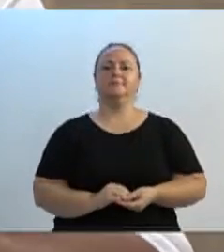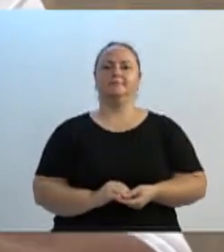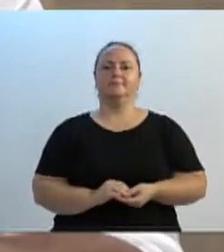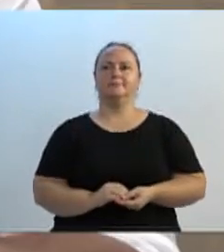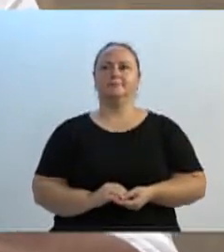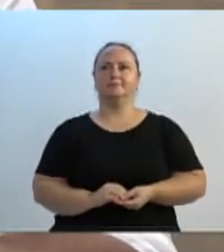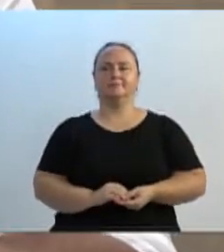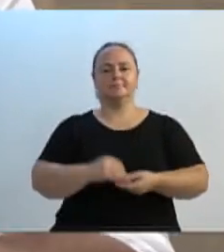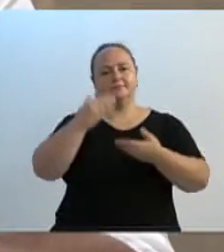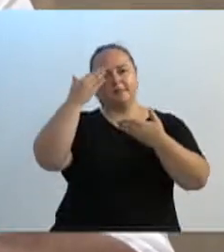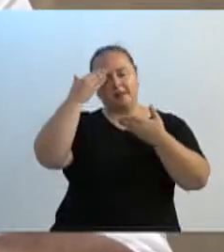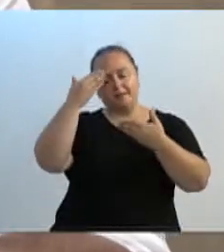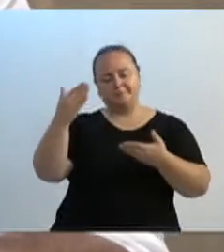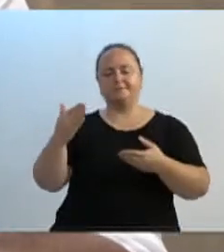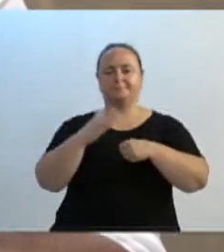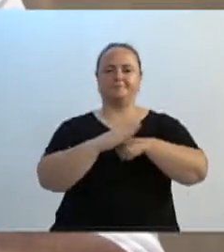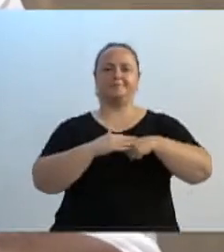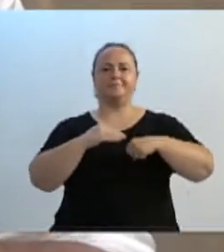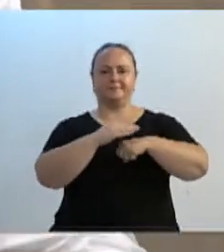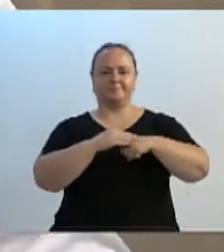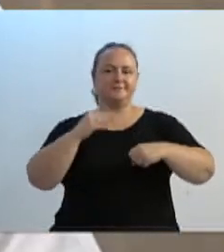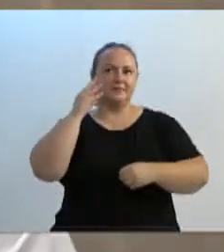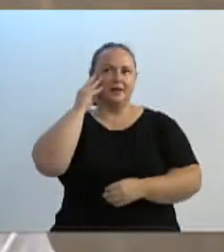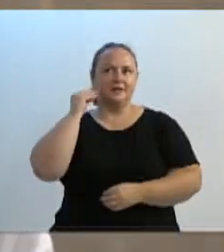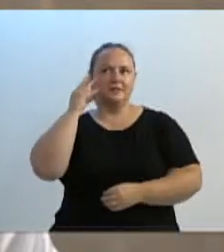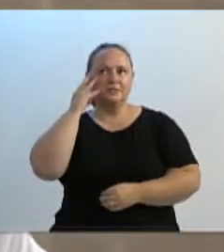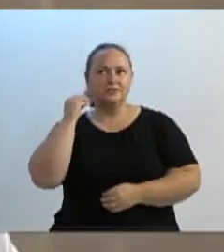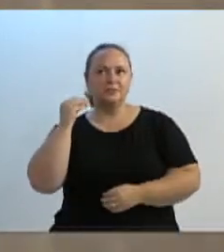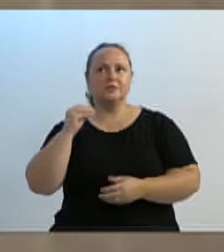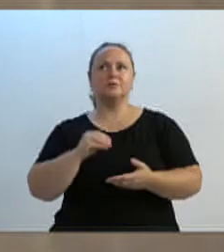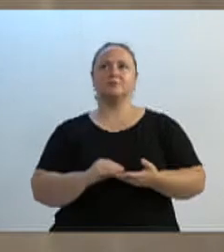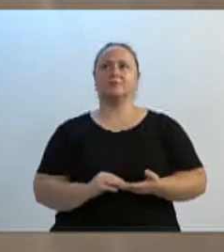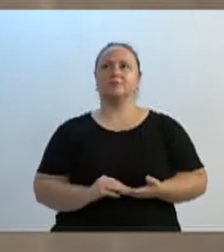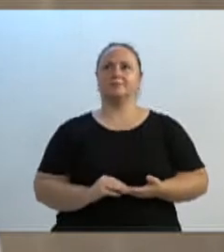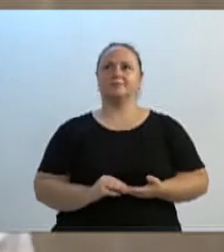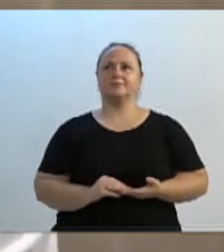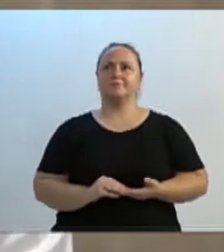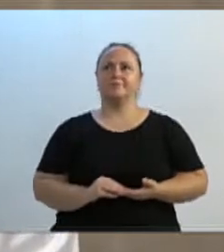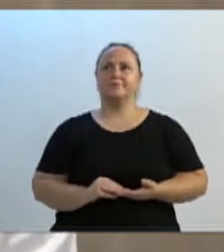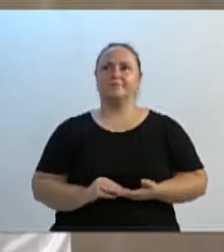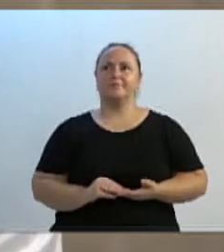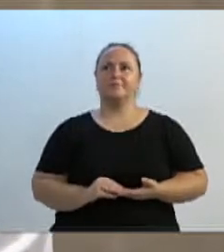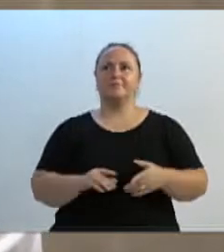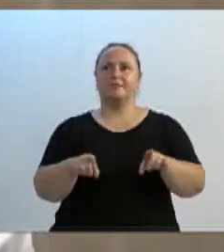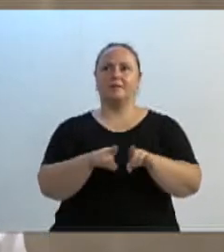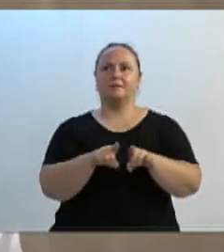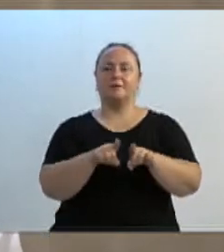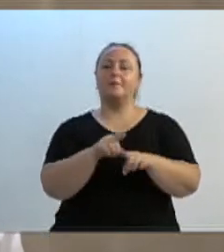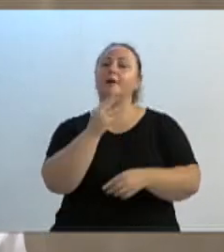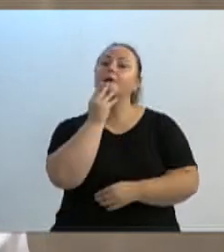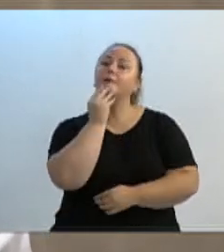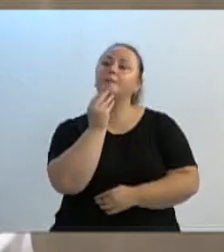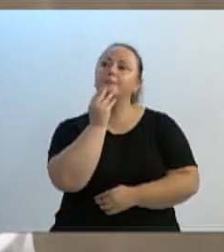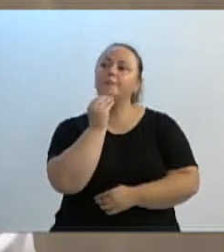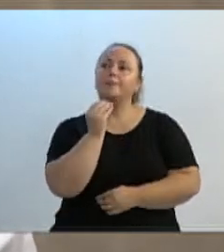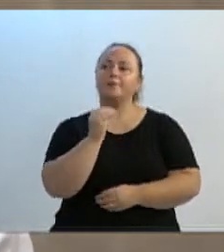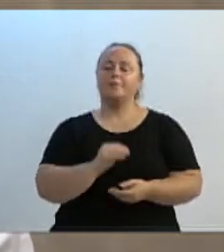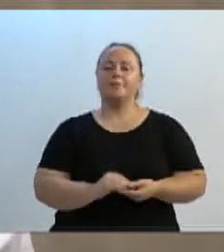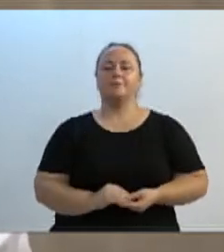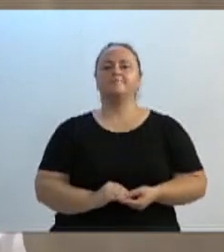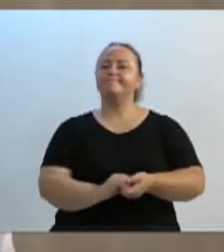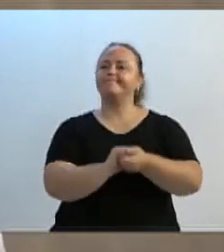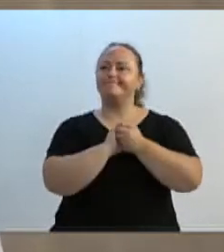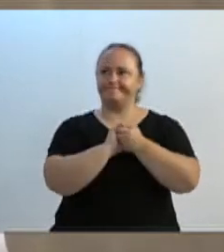pela gentileza, vereador professor Gilson, também vereador Bruno Cunha. Eu queria parabenizá-lo por